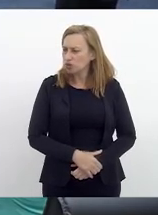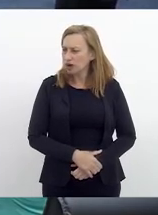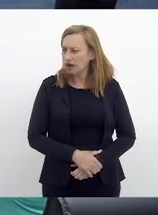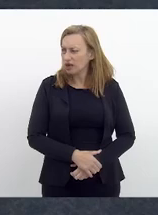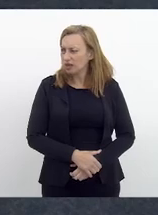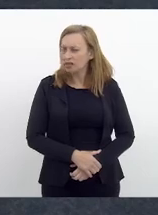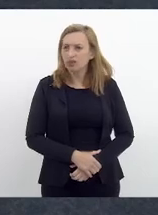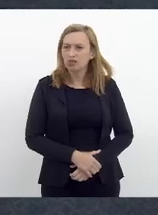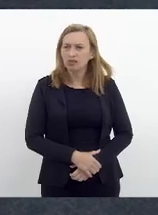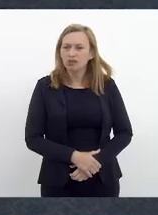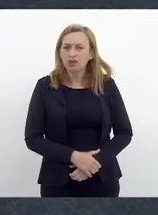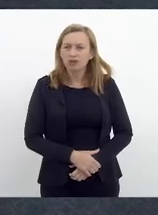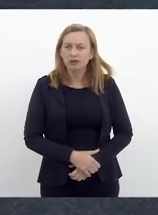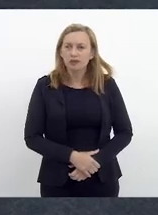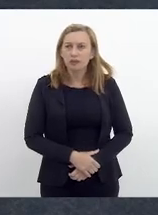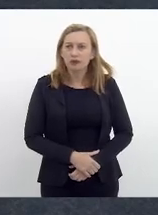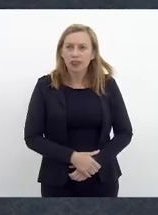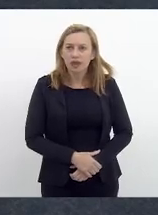Parecer favorável.